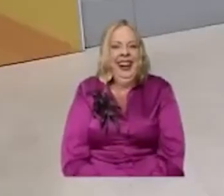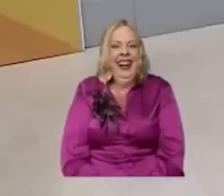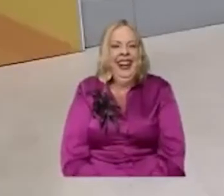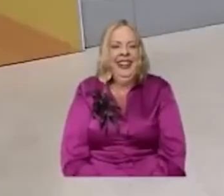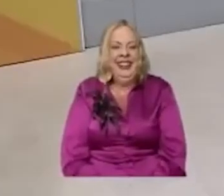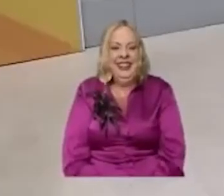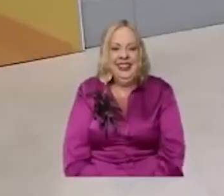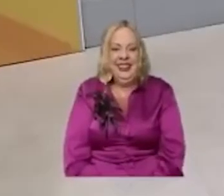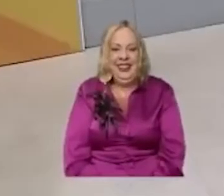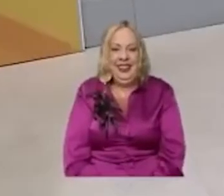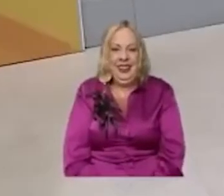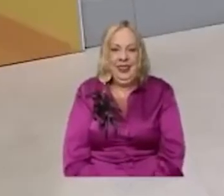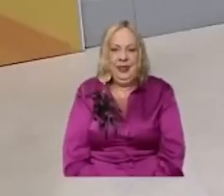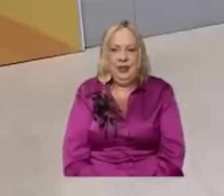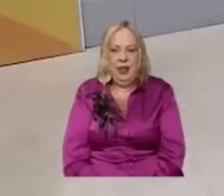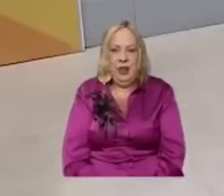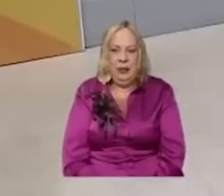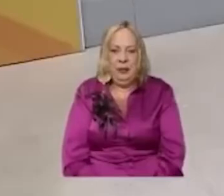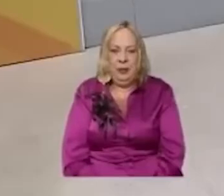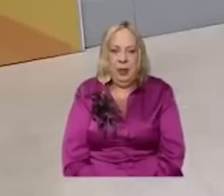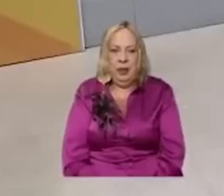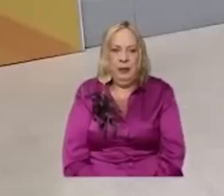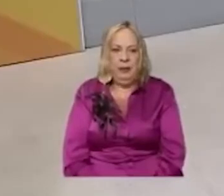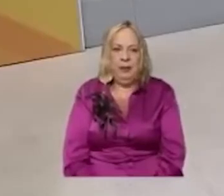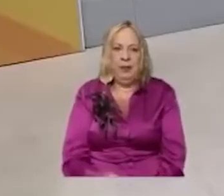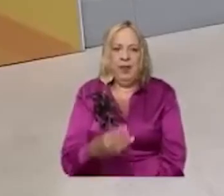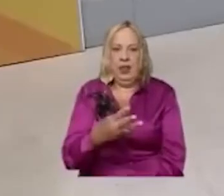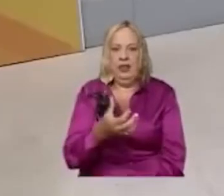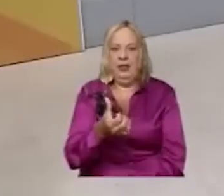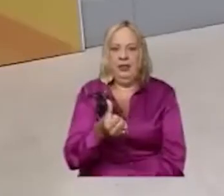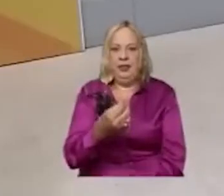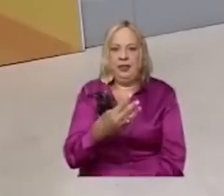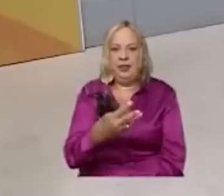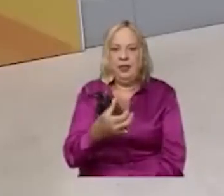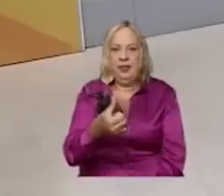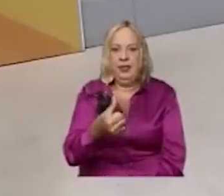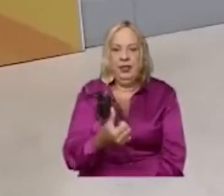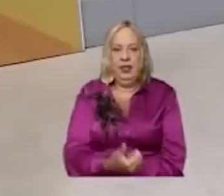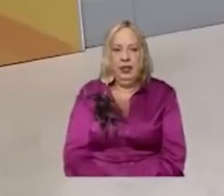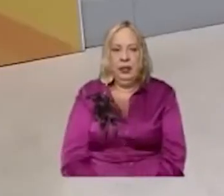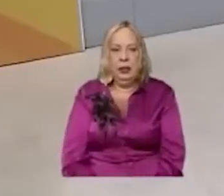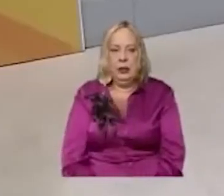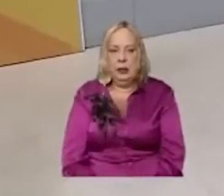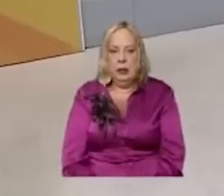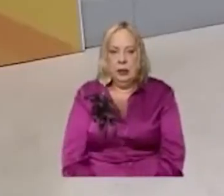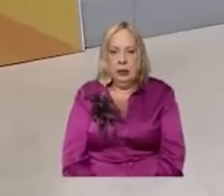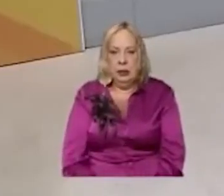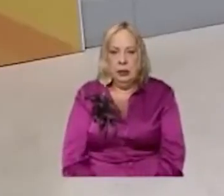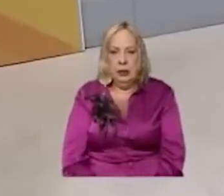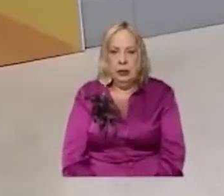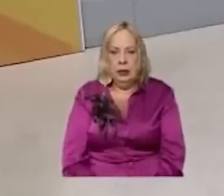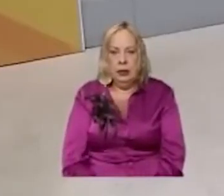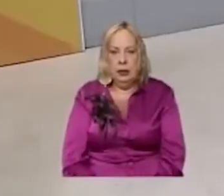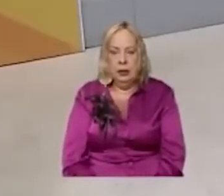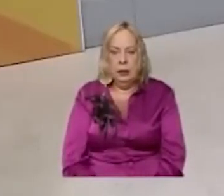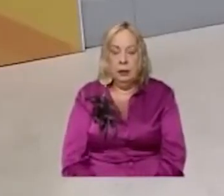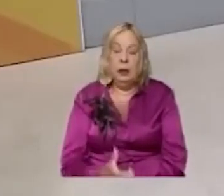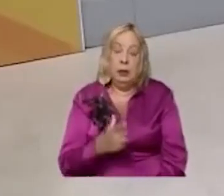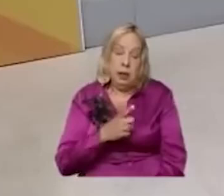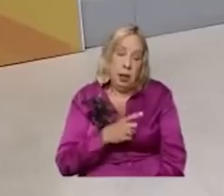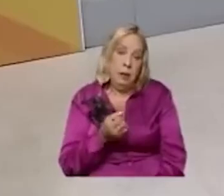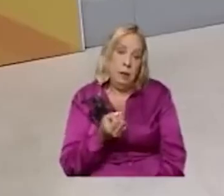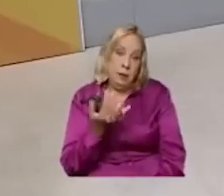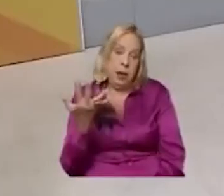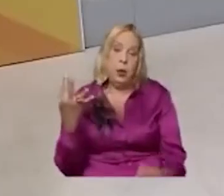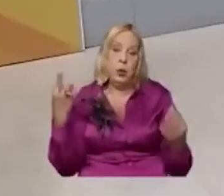vai lá minha comadre, meu compadre, 36, tem muitos turistas aqui na cidade, ó, tem um QR Code aí,